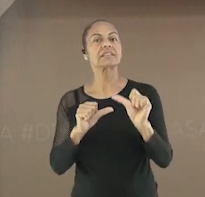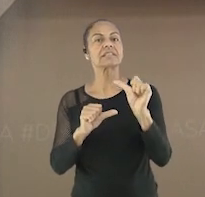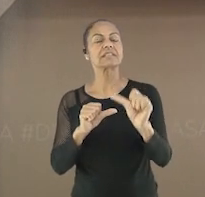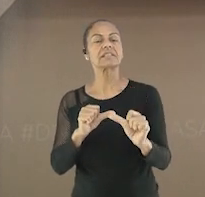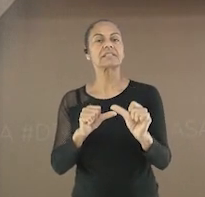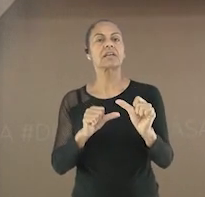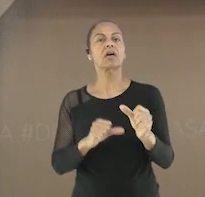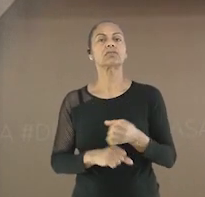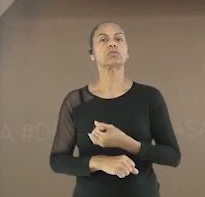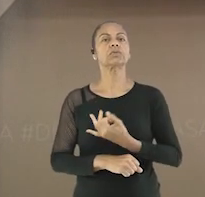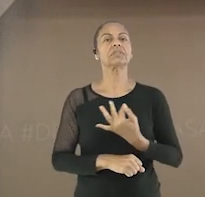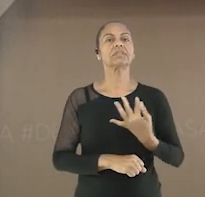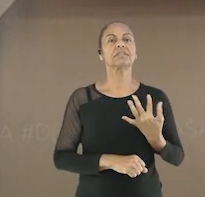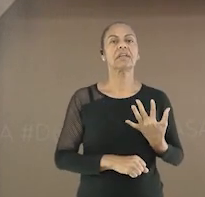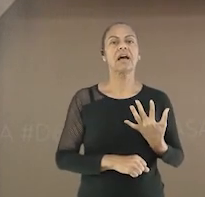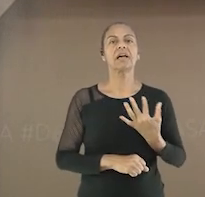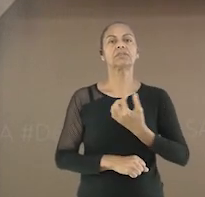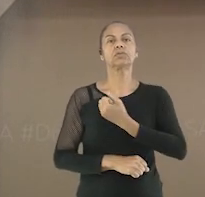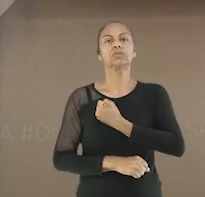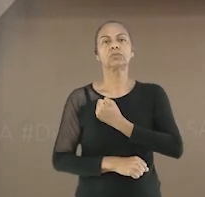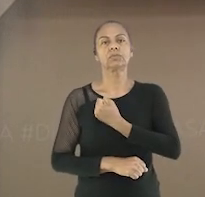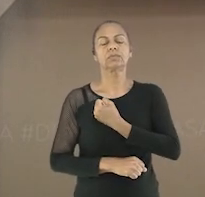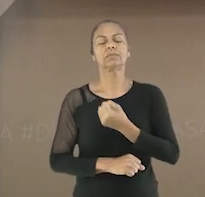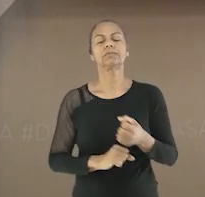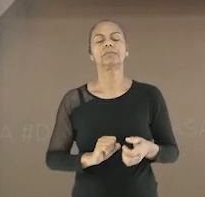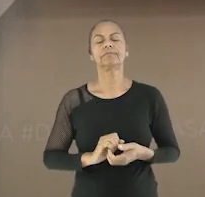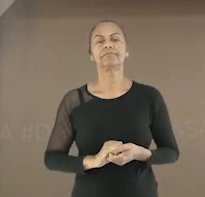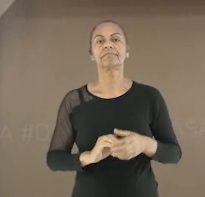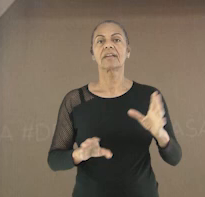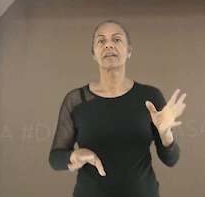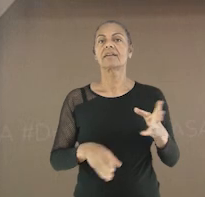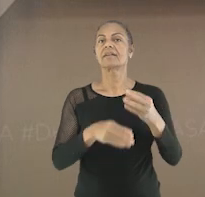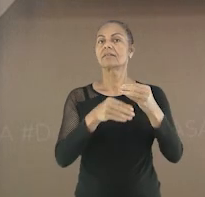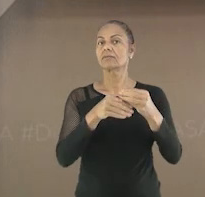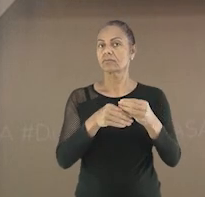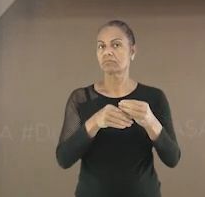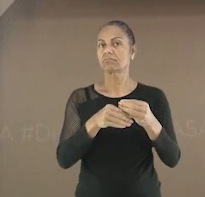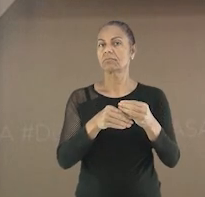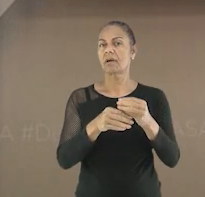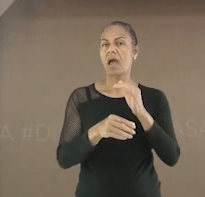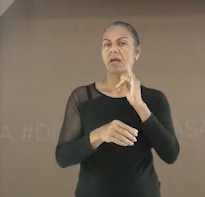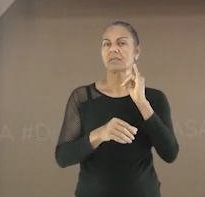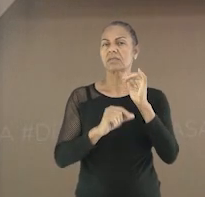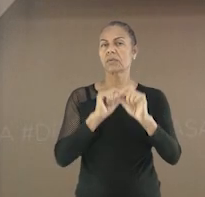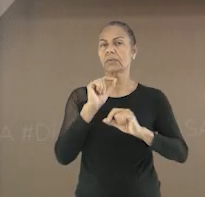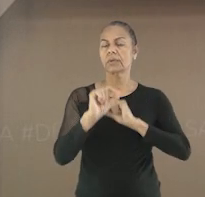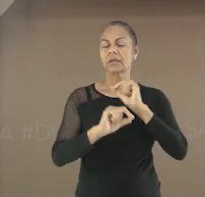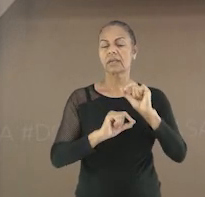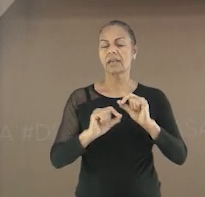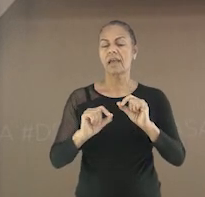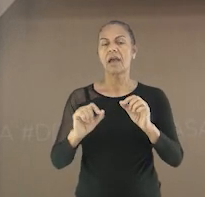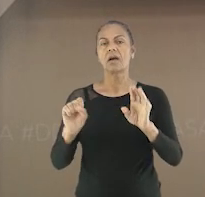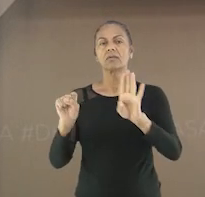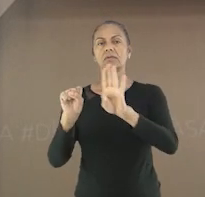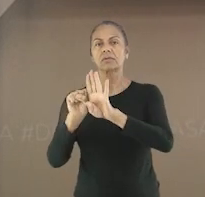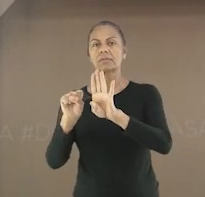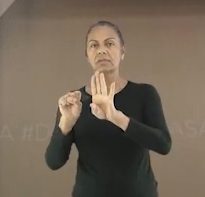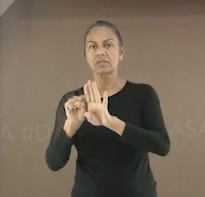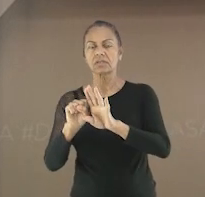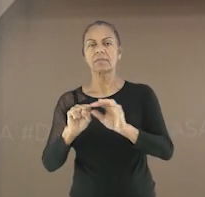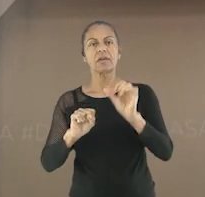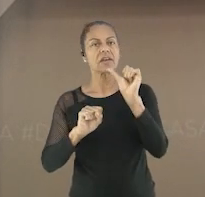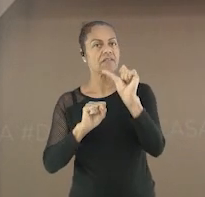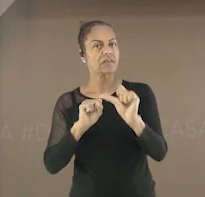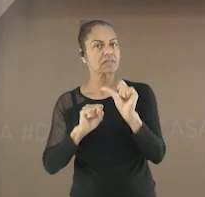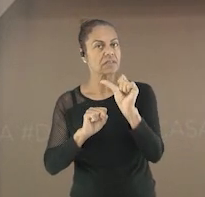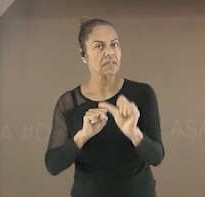Essa flexão é chamada de flexão de número. Em resumo, podemos dizer que um substantivo pode